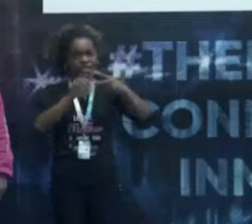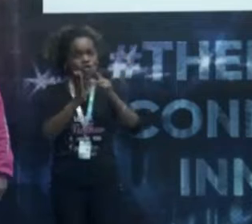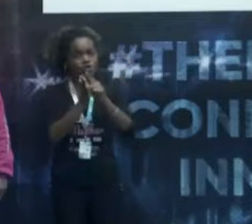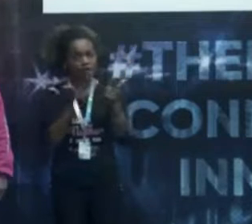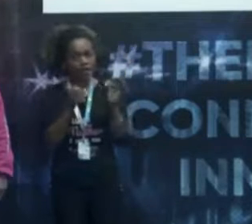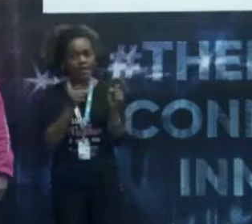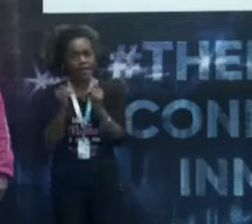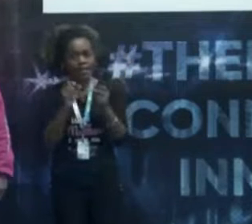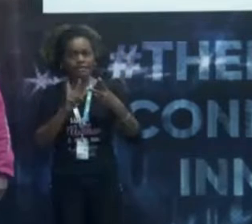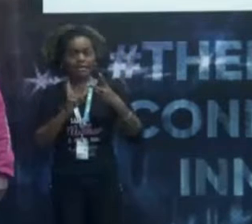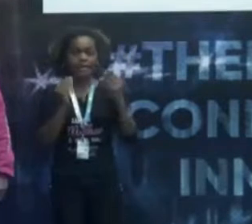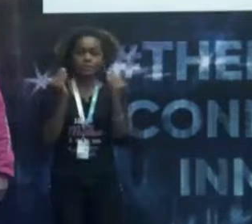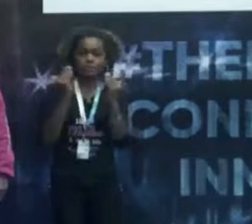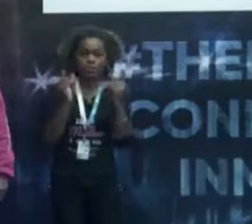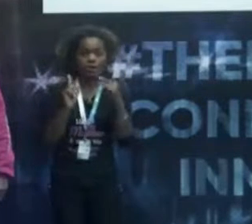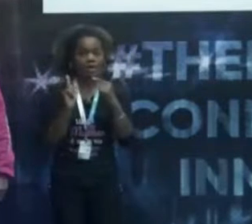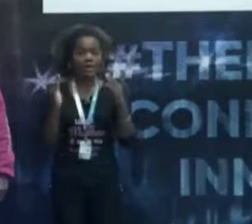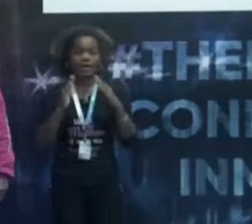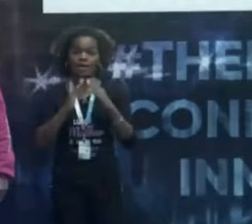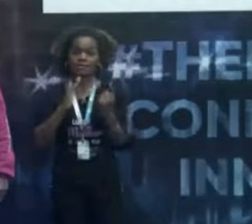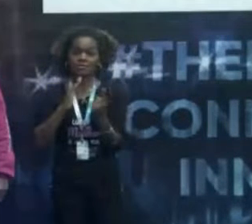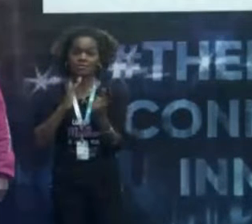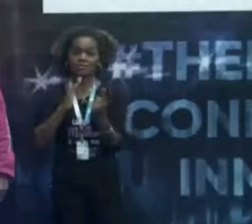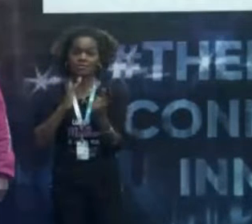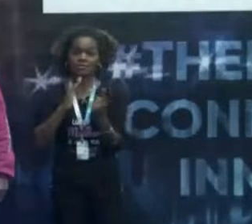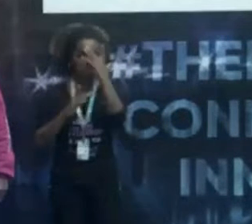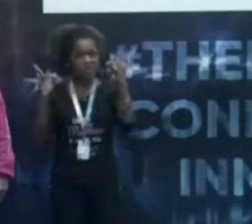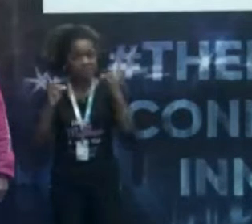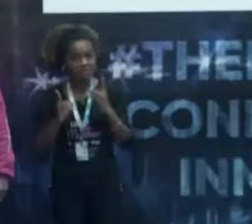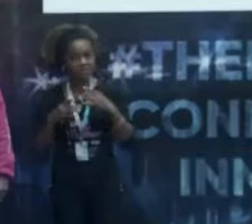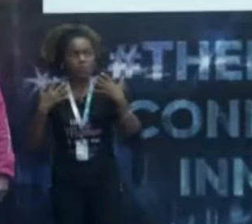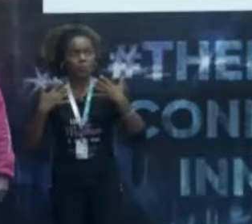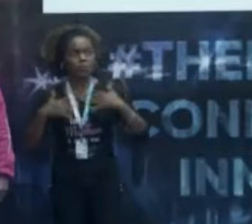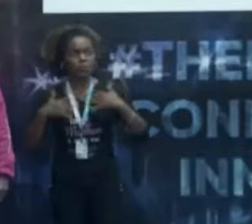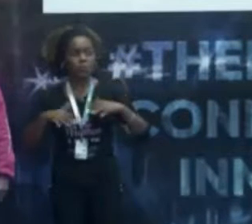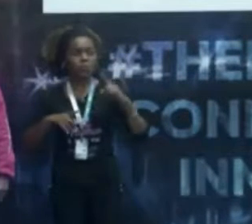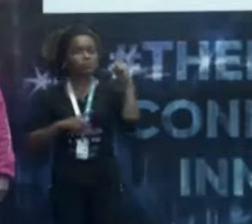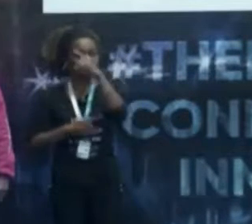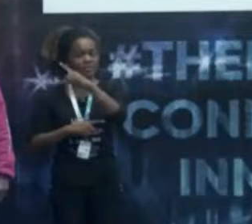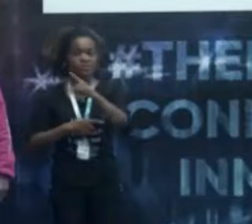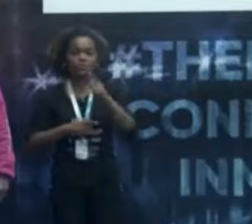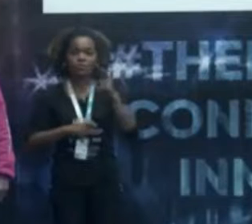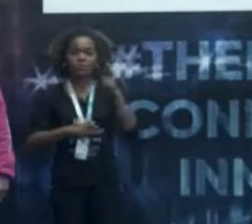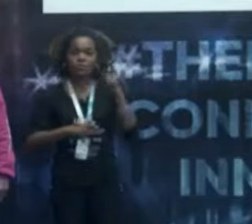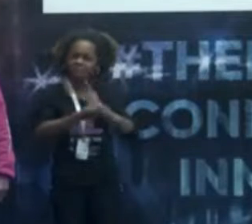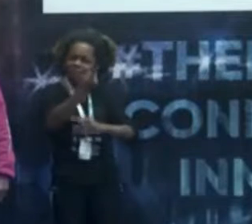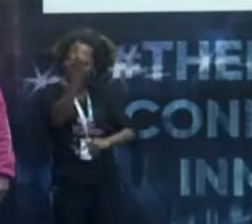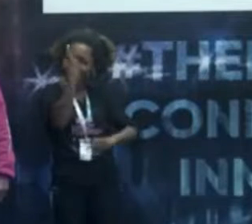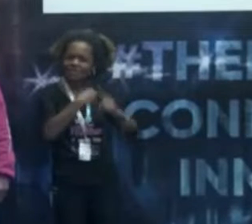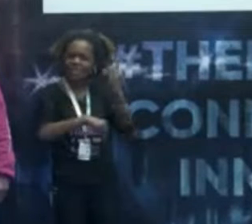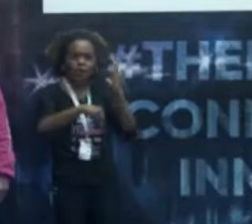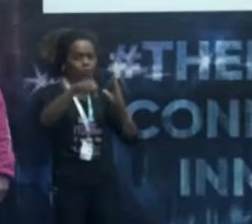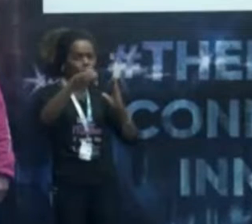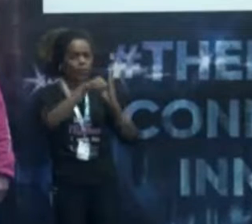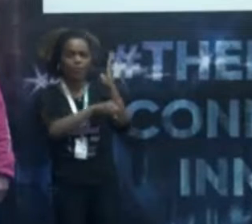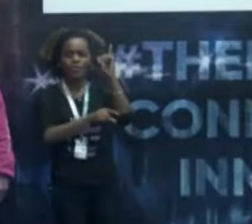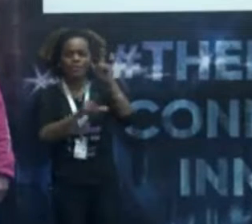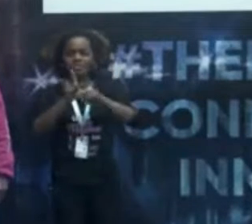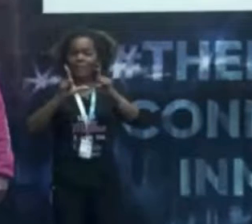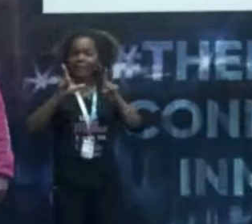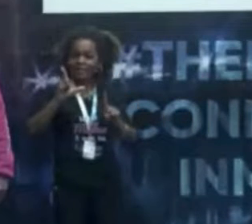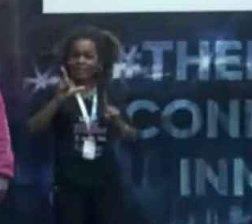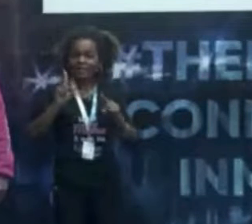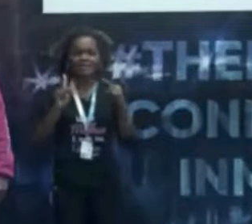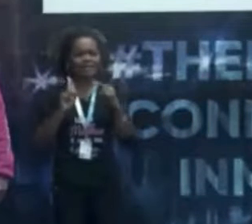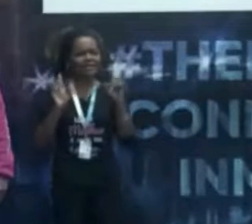muito bem, moro sozinho, que para pessoas com deficiência é um passo gigantesco de conquista de autonomia e independência. Então eu tenho muitos privilégios e